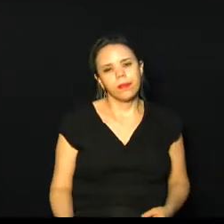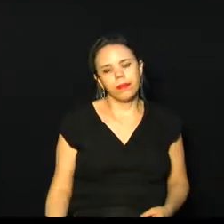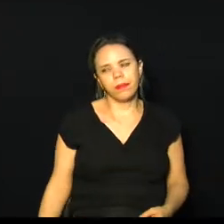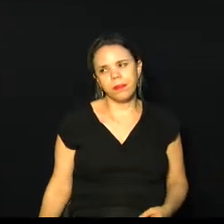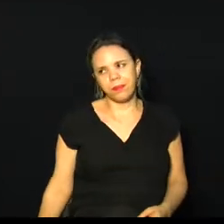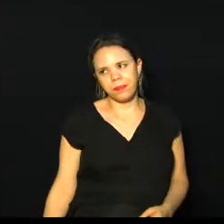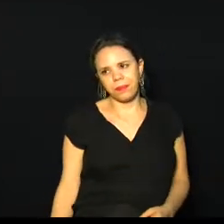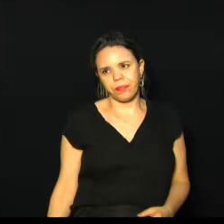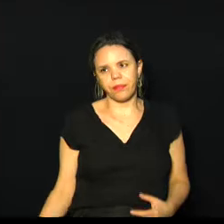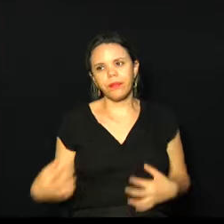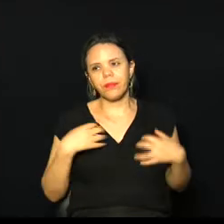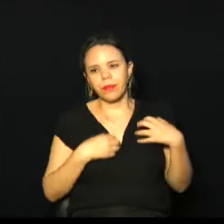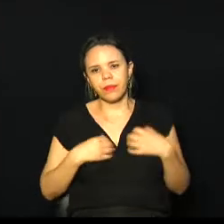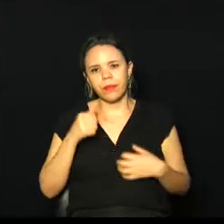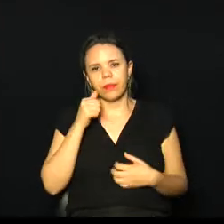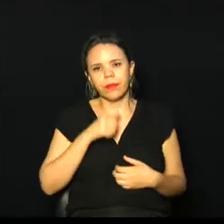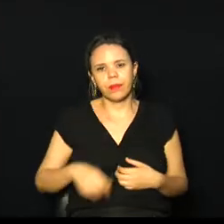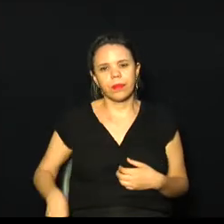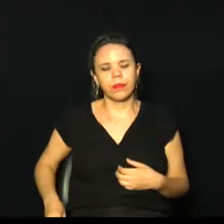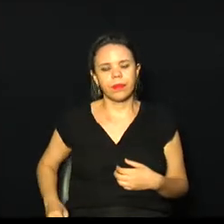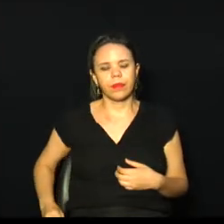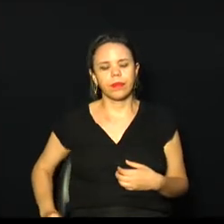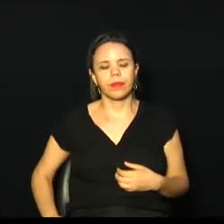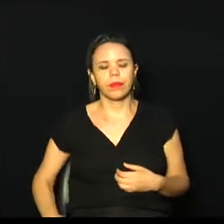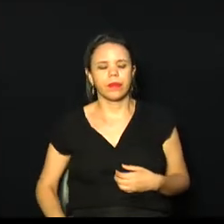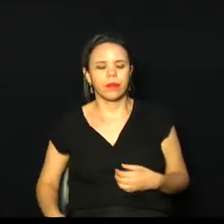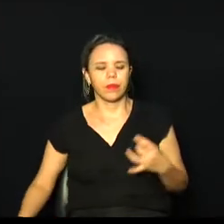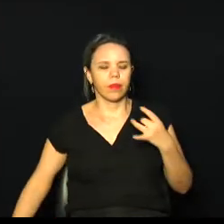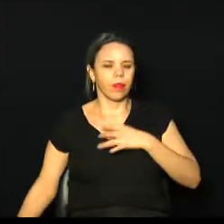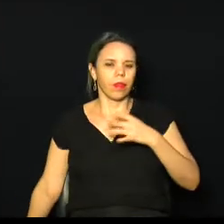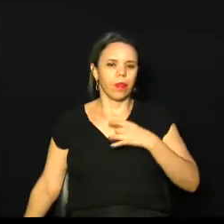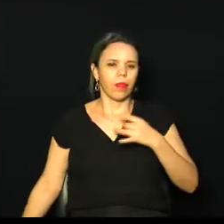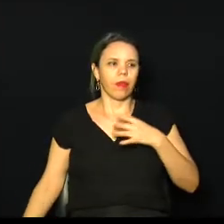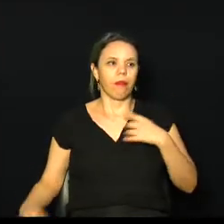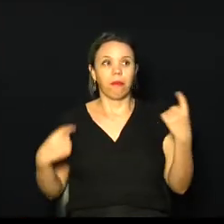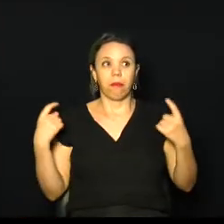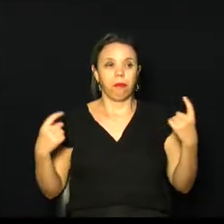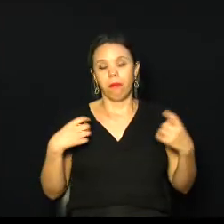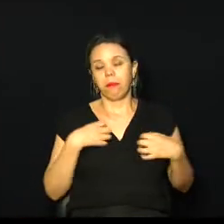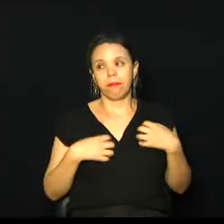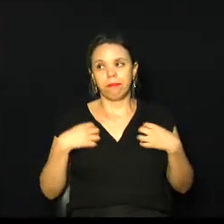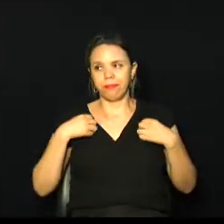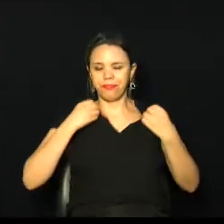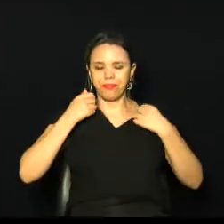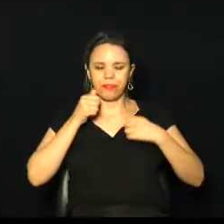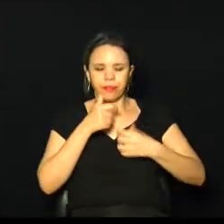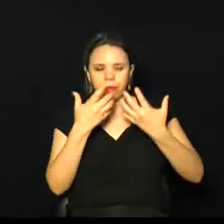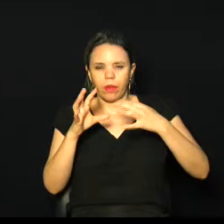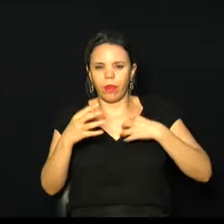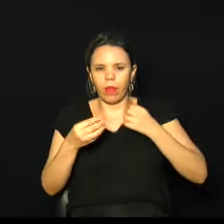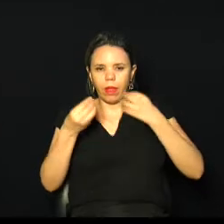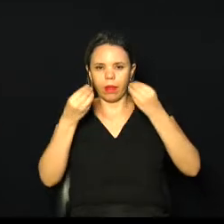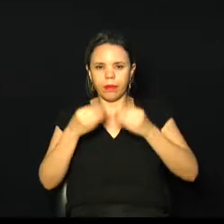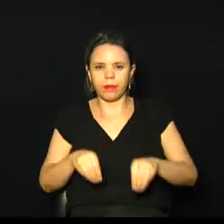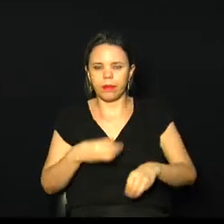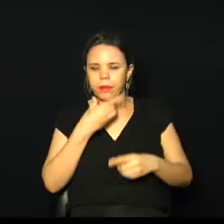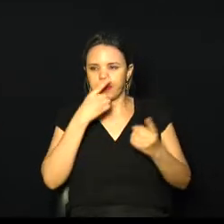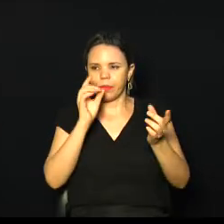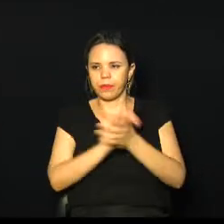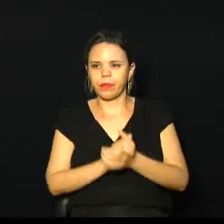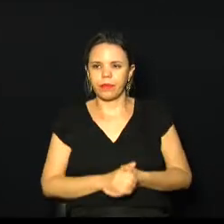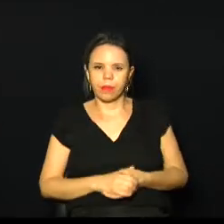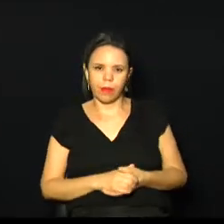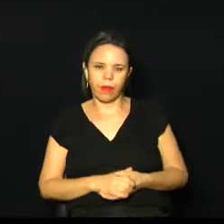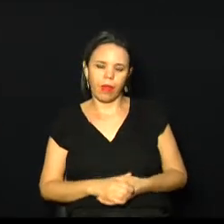O desespero das mulheres, o medo e a aflição são grandes, mas muitas vezes elas não querem prejudicar o companheiro delas,